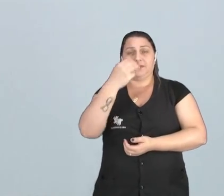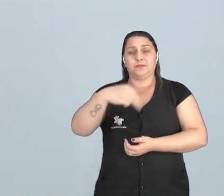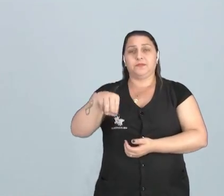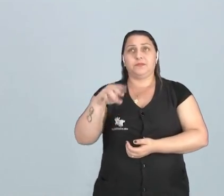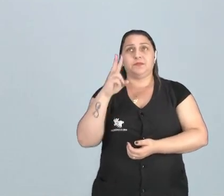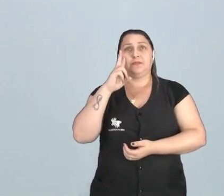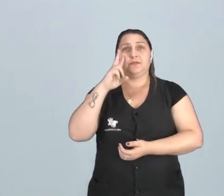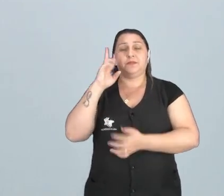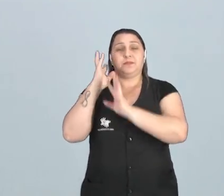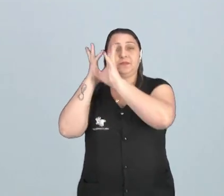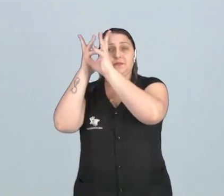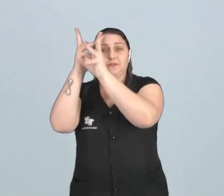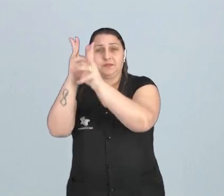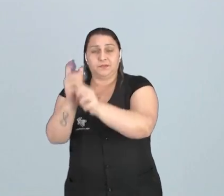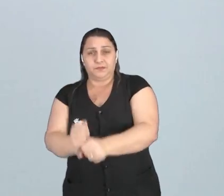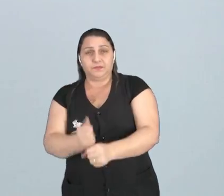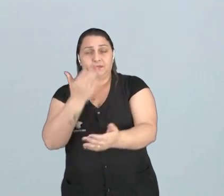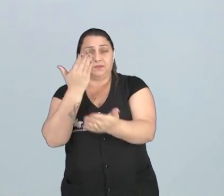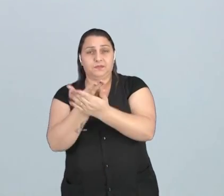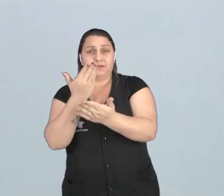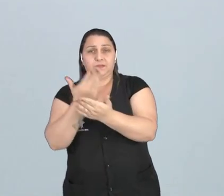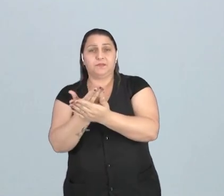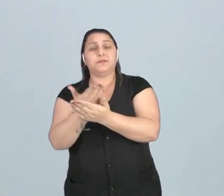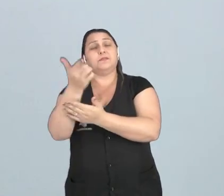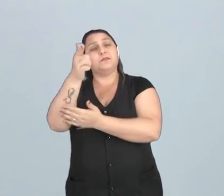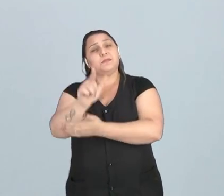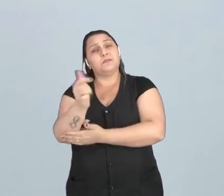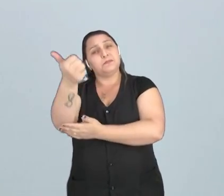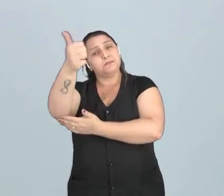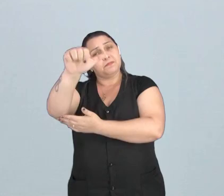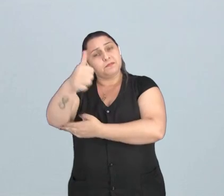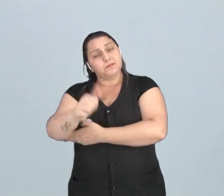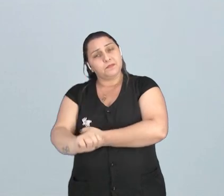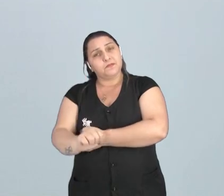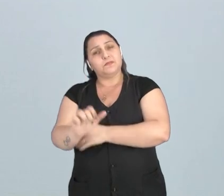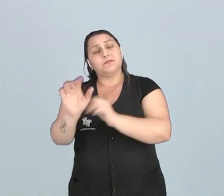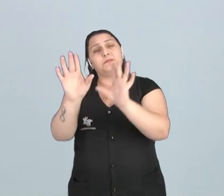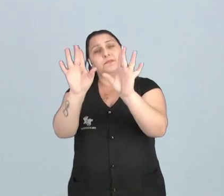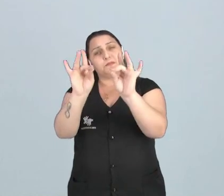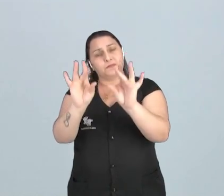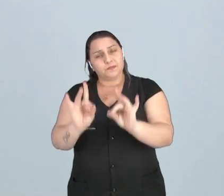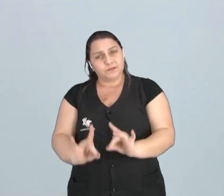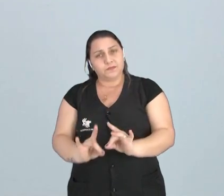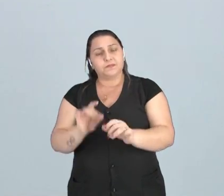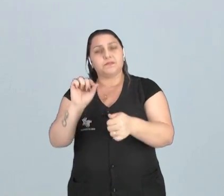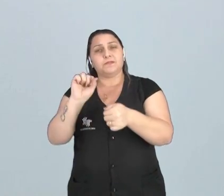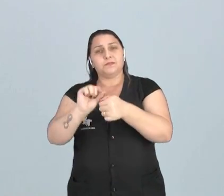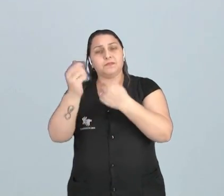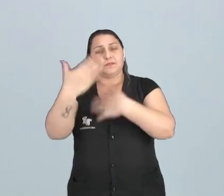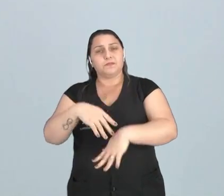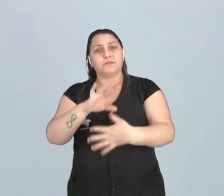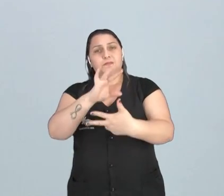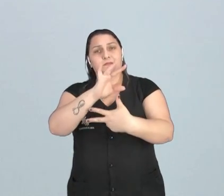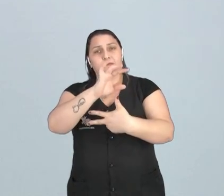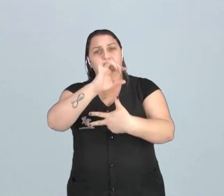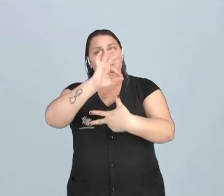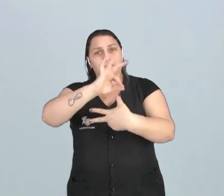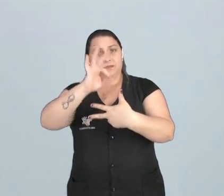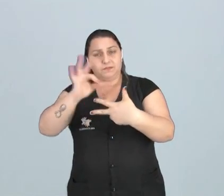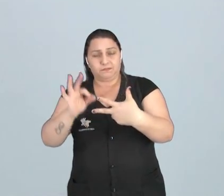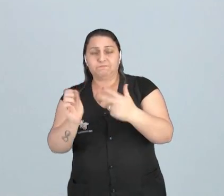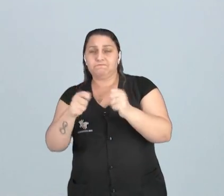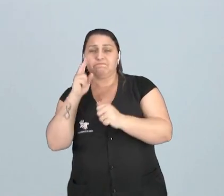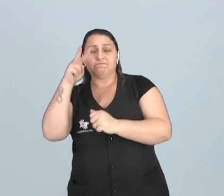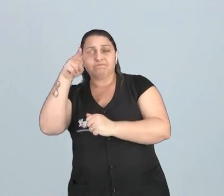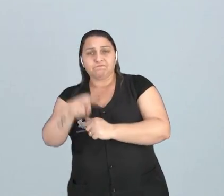matemática, reveja essa aula mais de uma vez, analisa bem, com critérios. Você vai fazer a prova do Enem, ainda dá tempo de dar uma olhada.